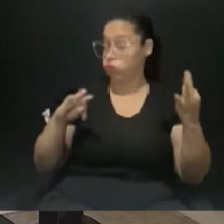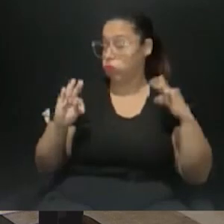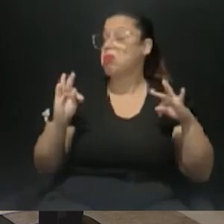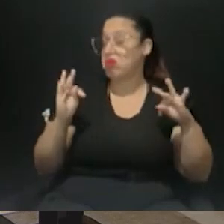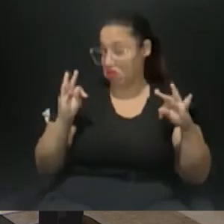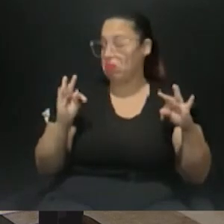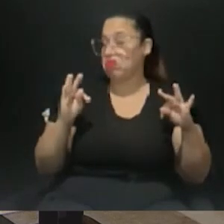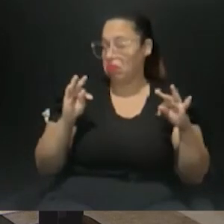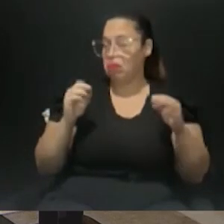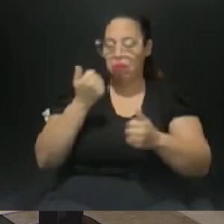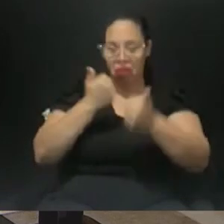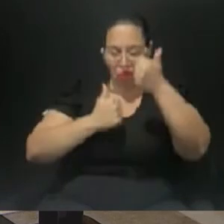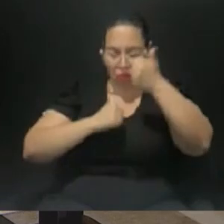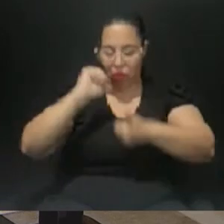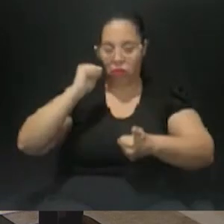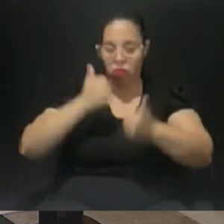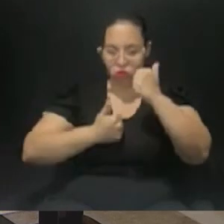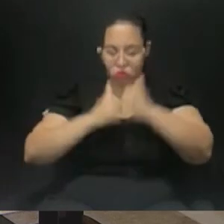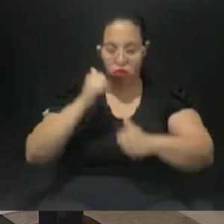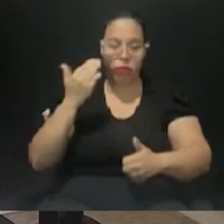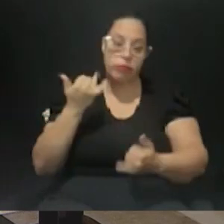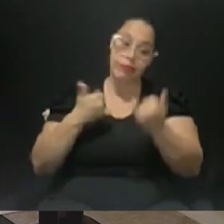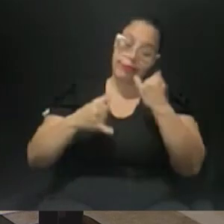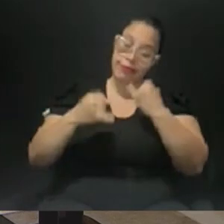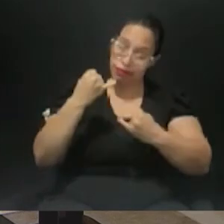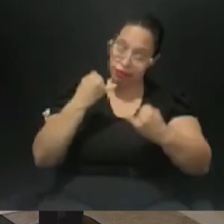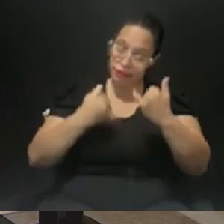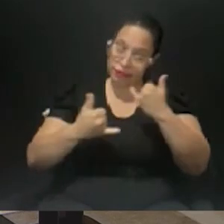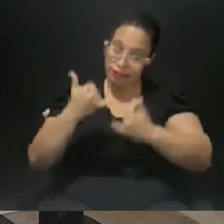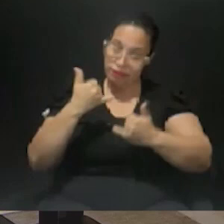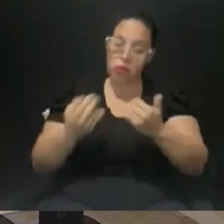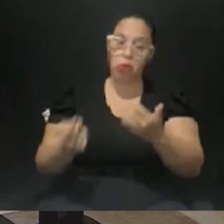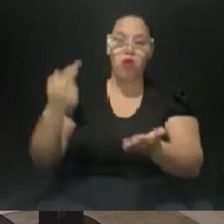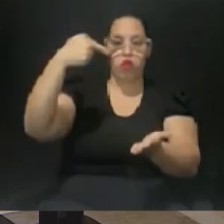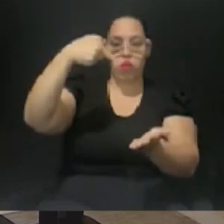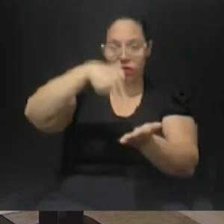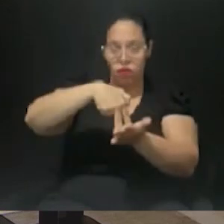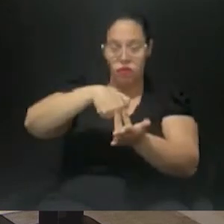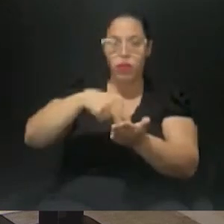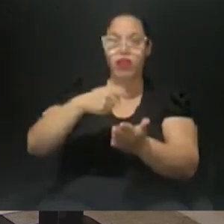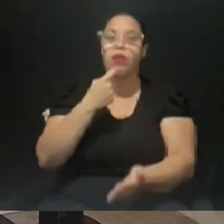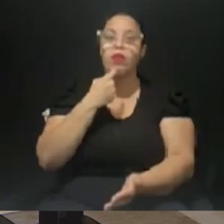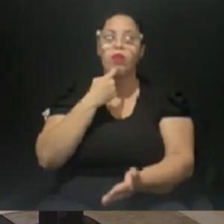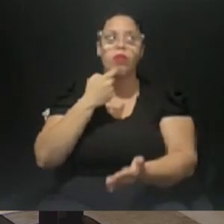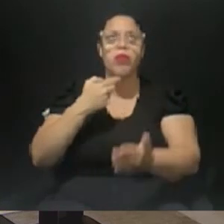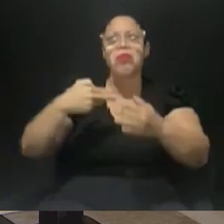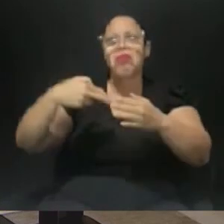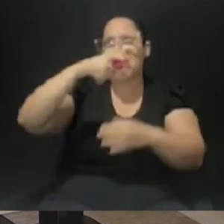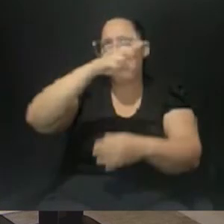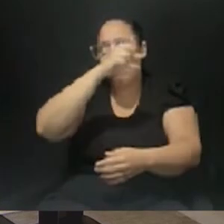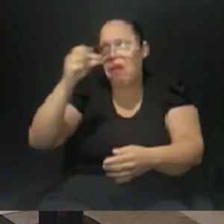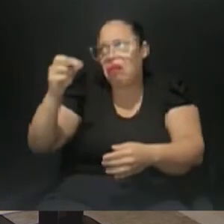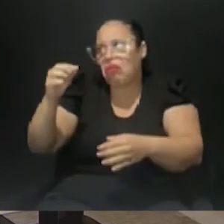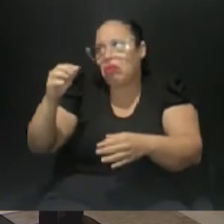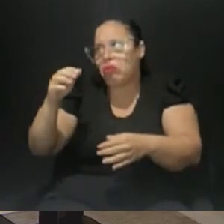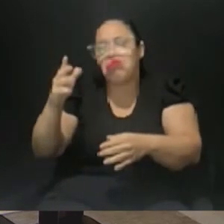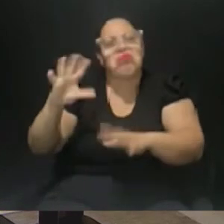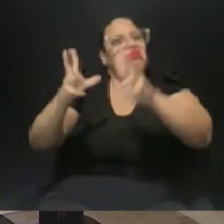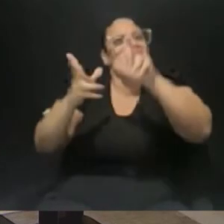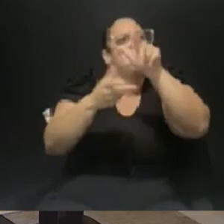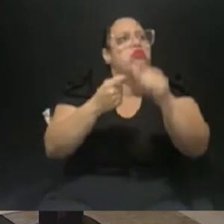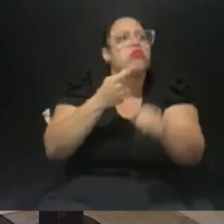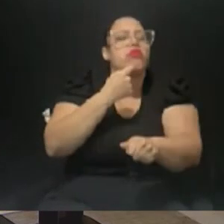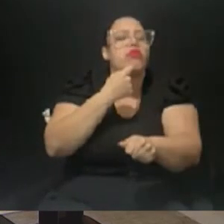esportivo, turismo de lazer. Quem vem a Campinas, e aliás, quem vai em qualquer cidade do mundo inteiro, uma forma de